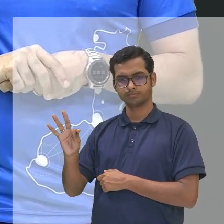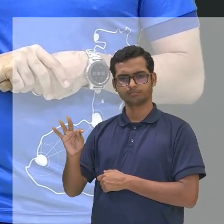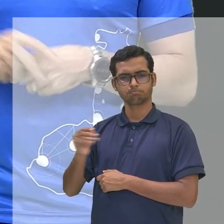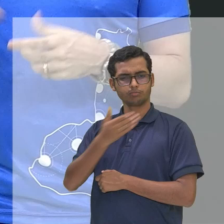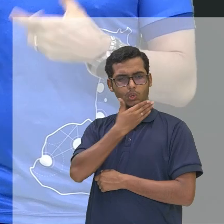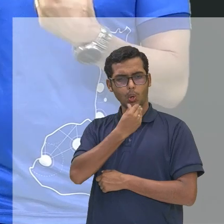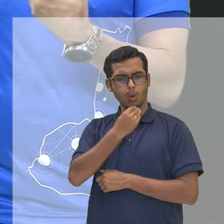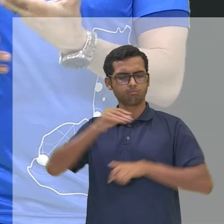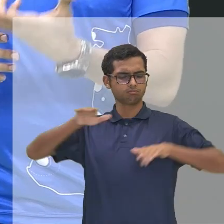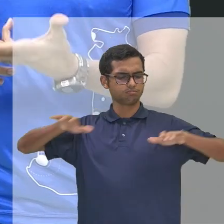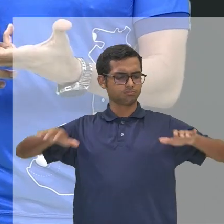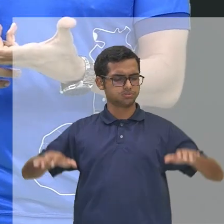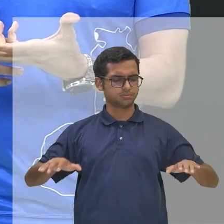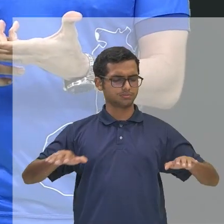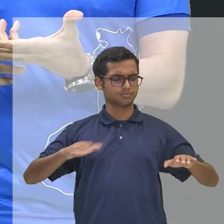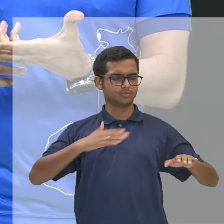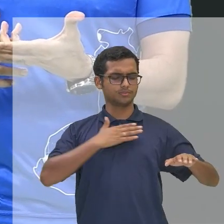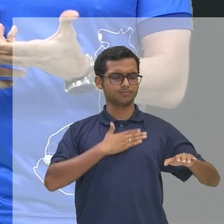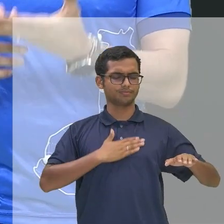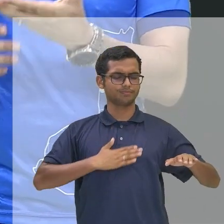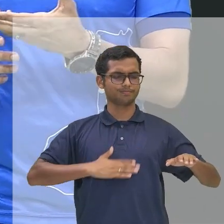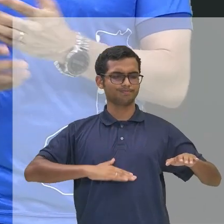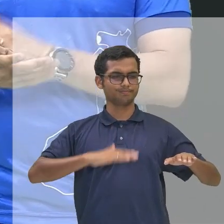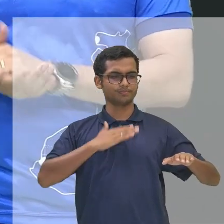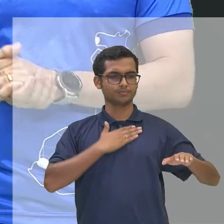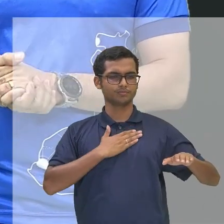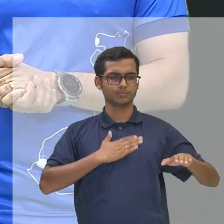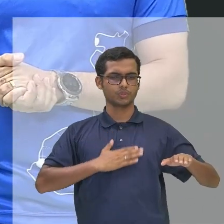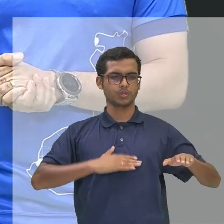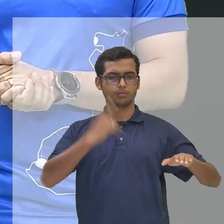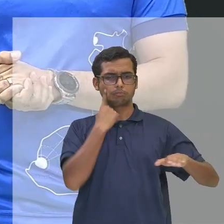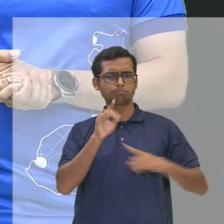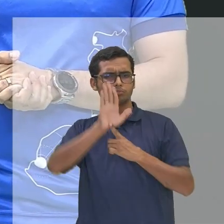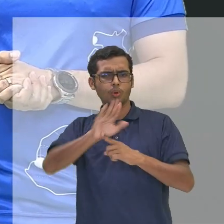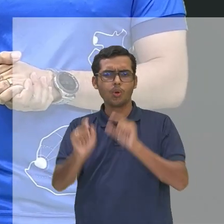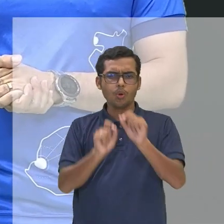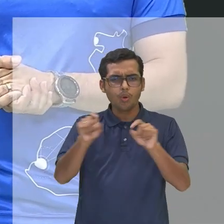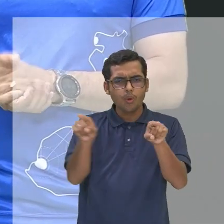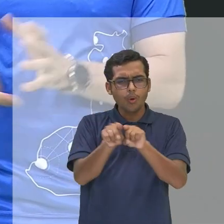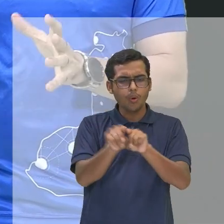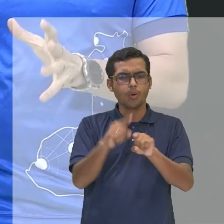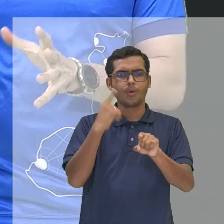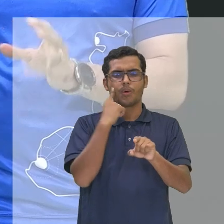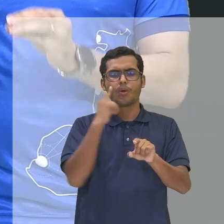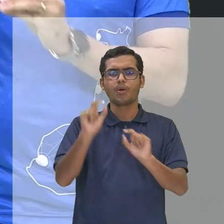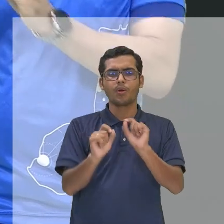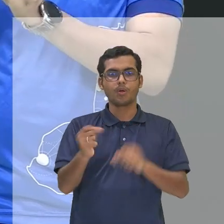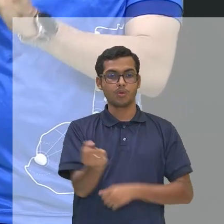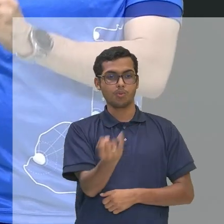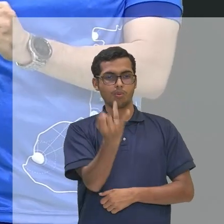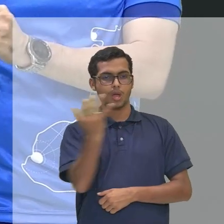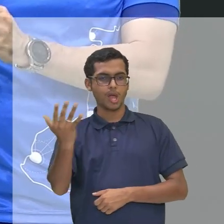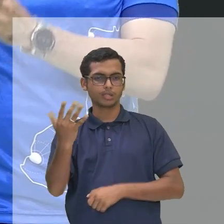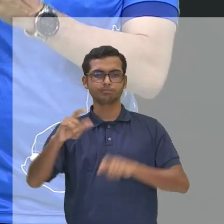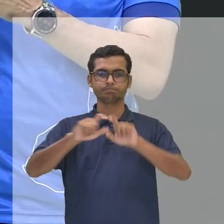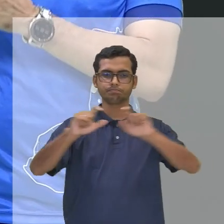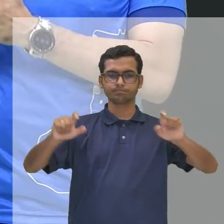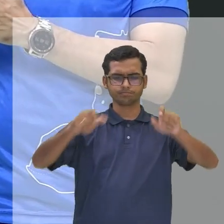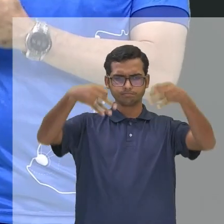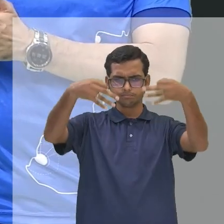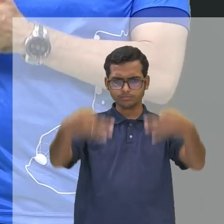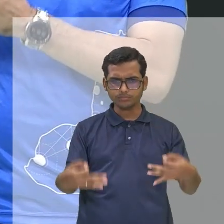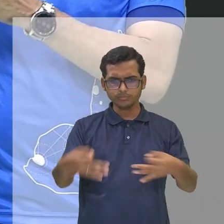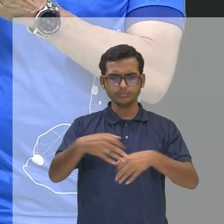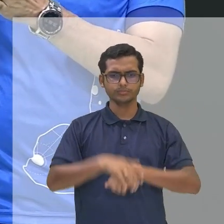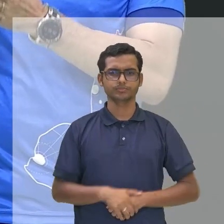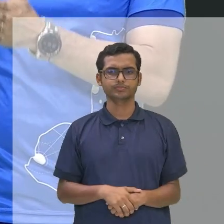pose, e ele traz a definição sobre proporções definidas. Como assim? Ele estabelece que a